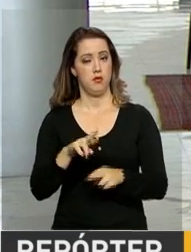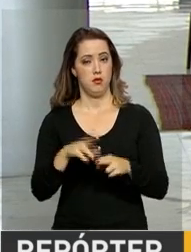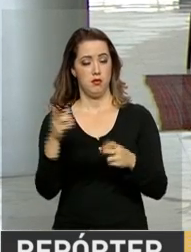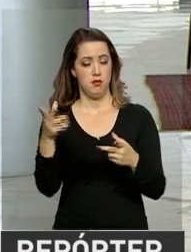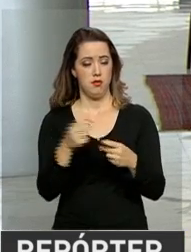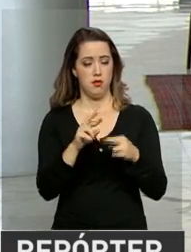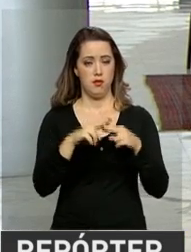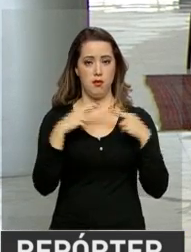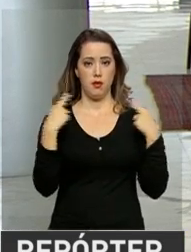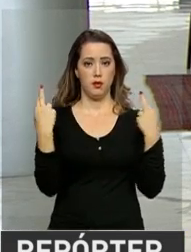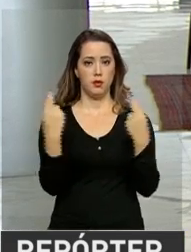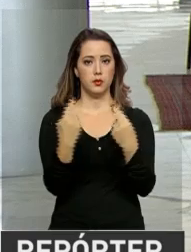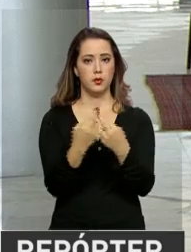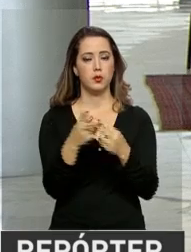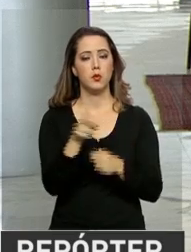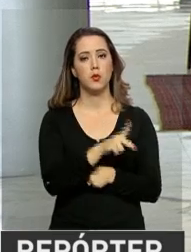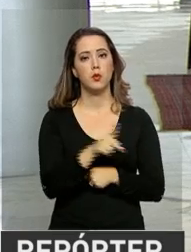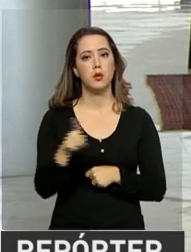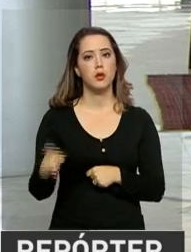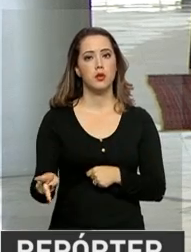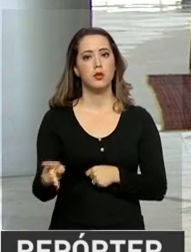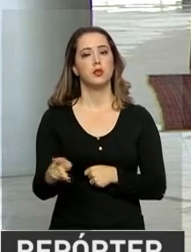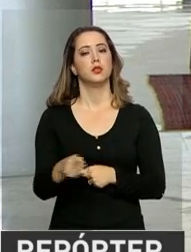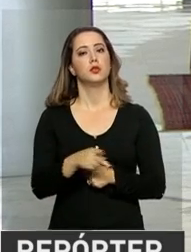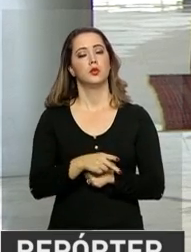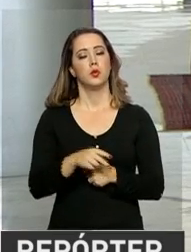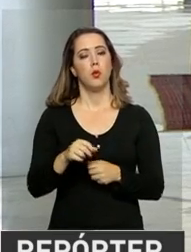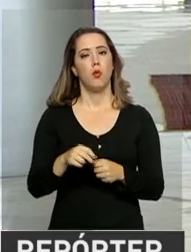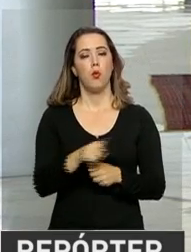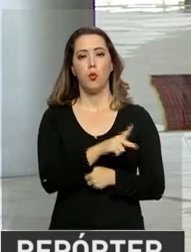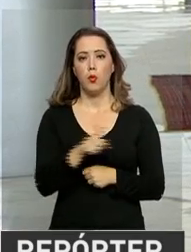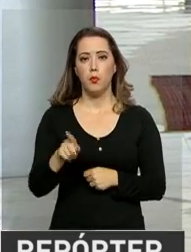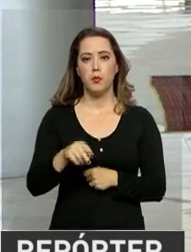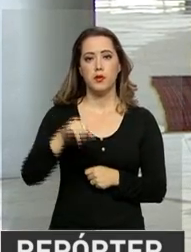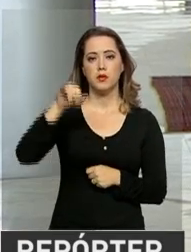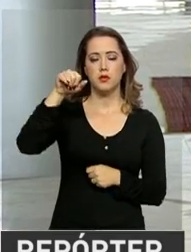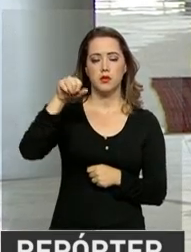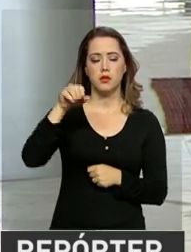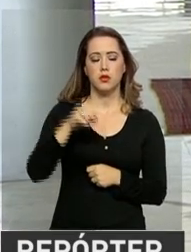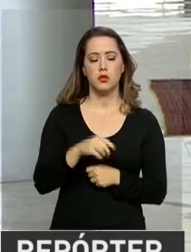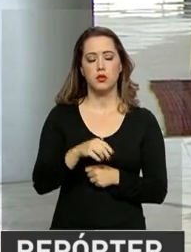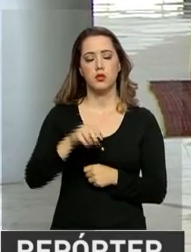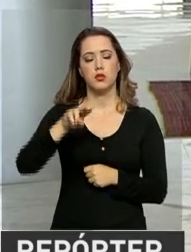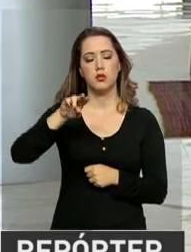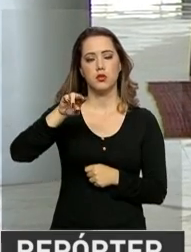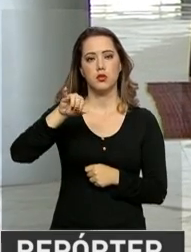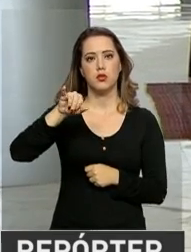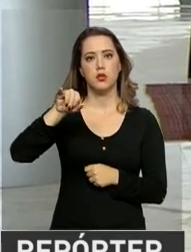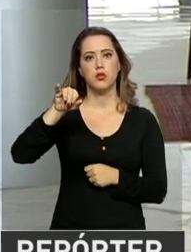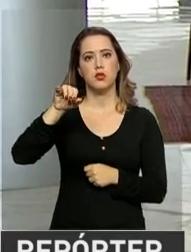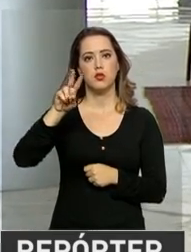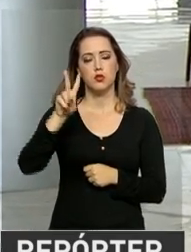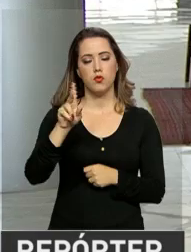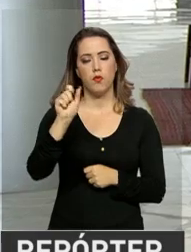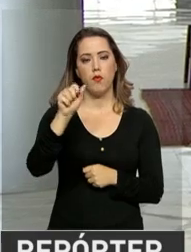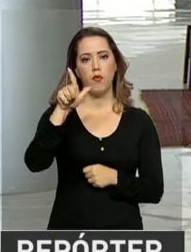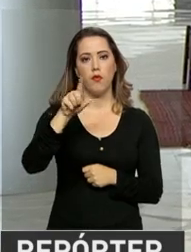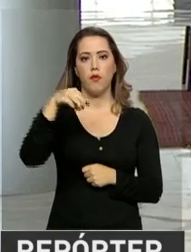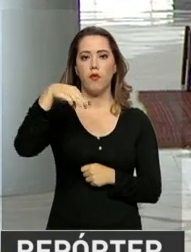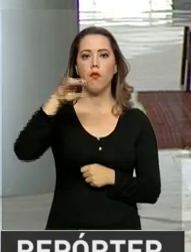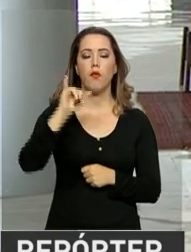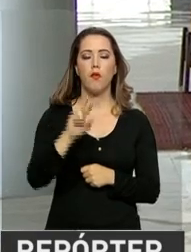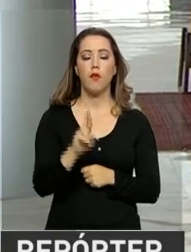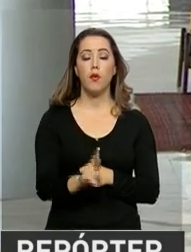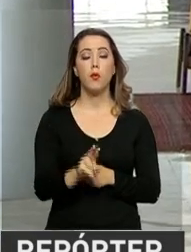Palácio do Planalto o Presidente do Instituto Brasileiro de Direito Administrativo Valmir Pontes Filho em seguida às